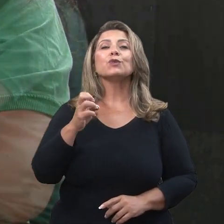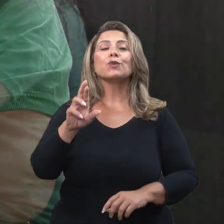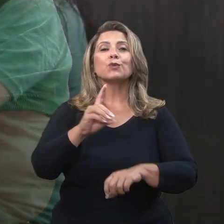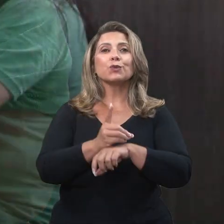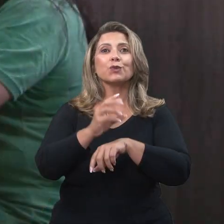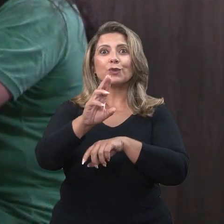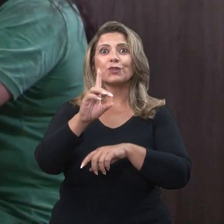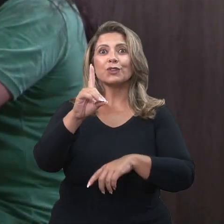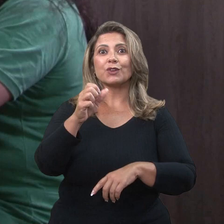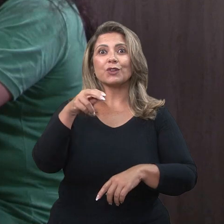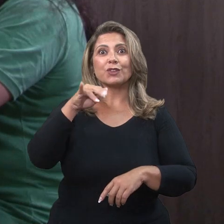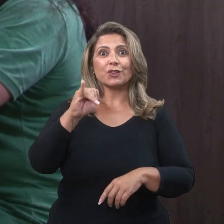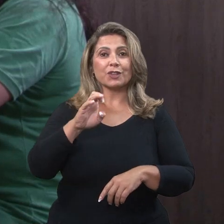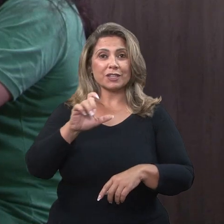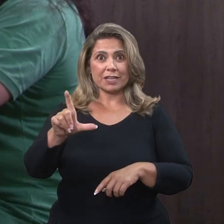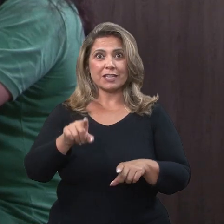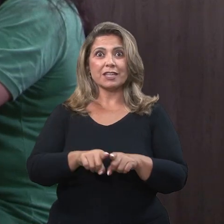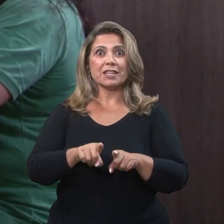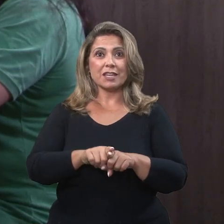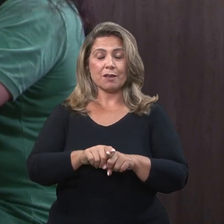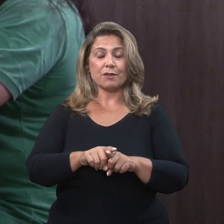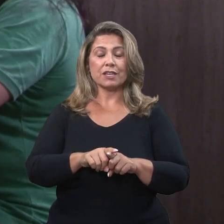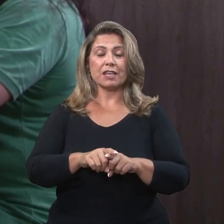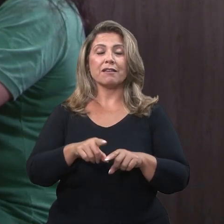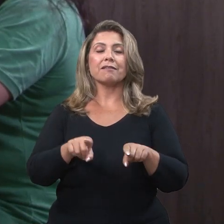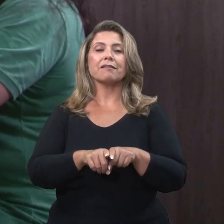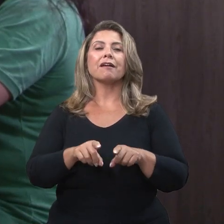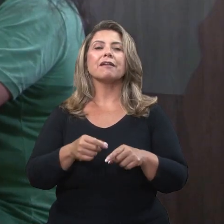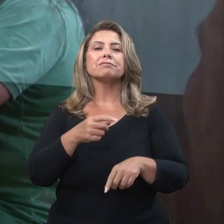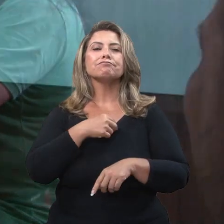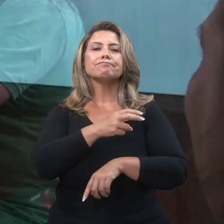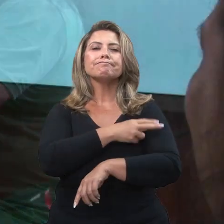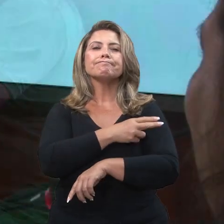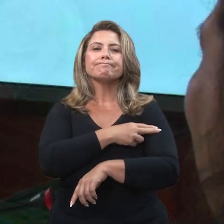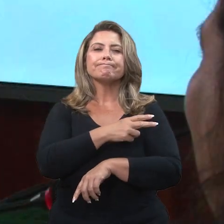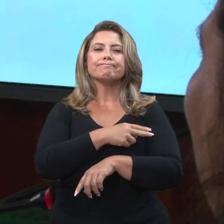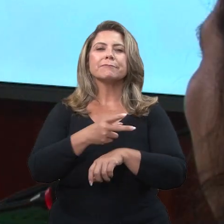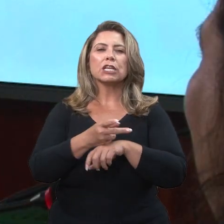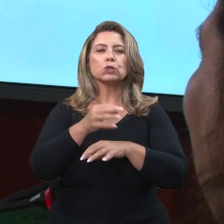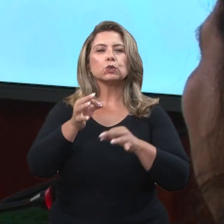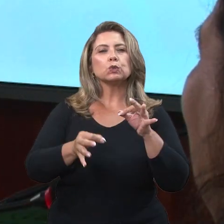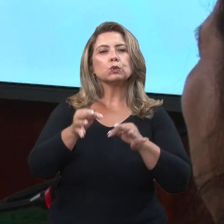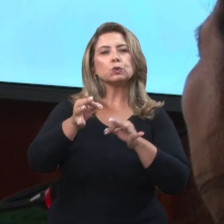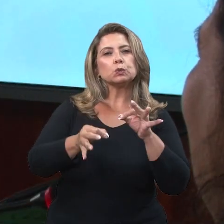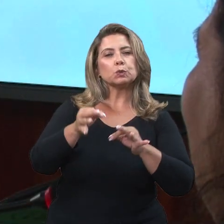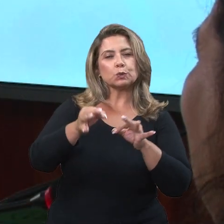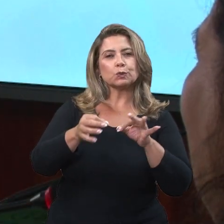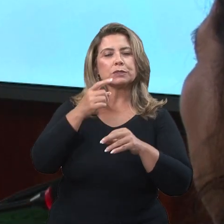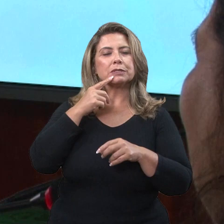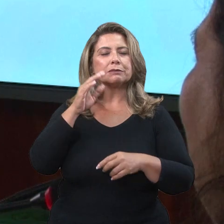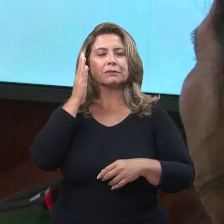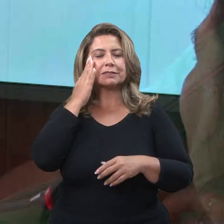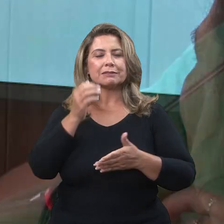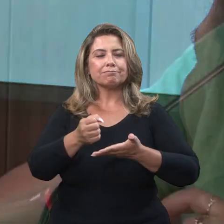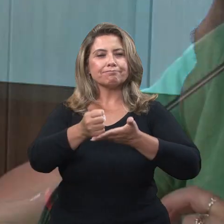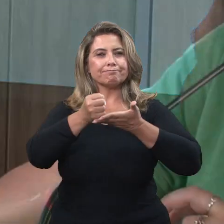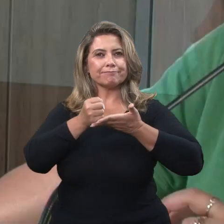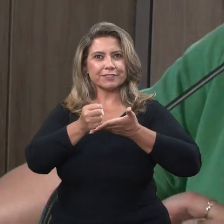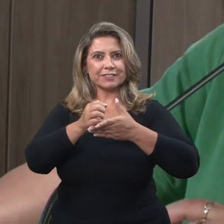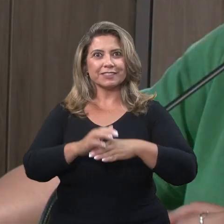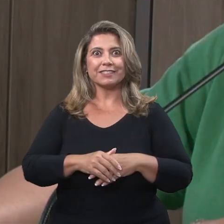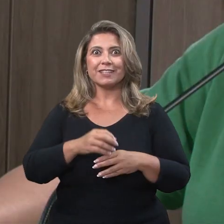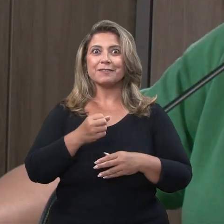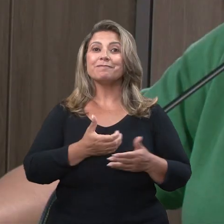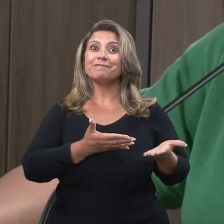é procurador-chefe junto ao IFB e ele nos assessora aqui juridicamente. Bom, Paula,